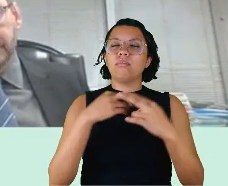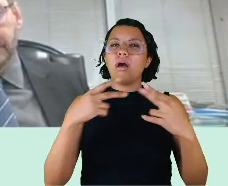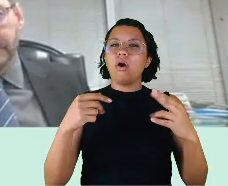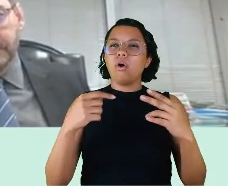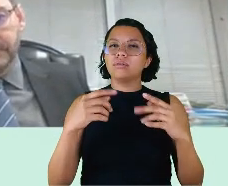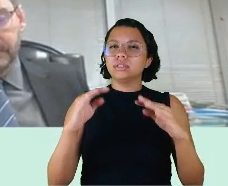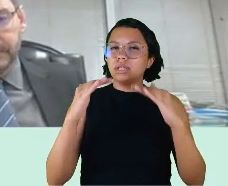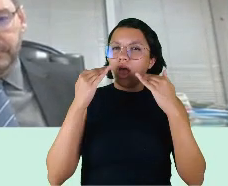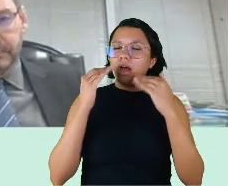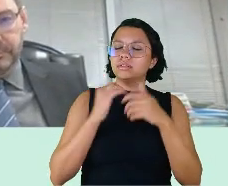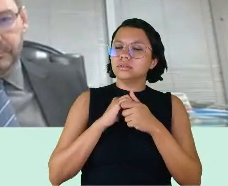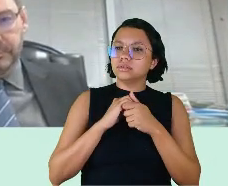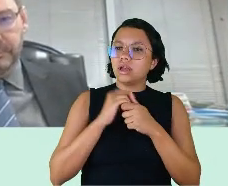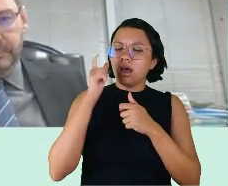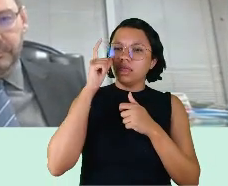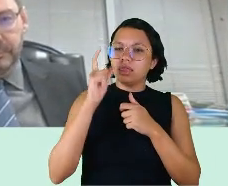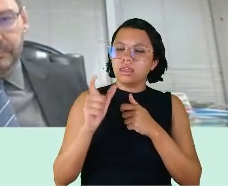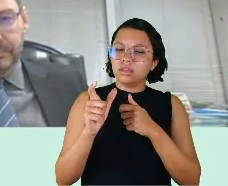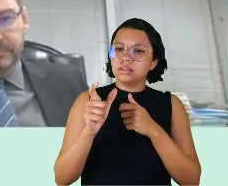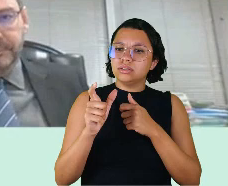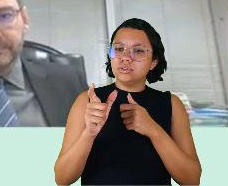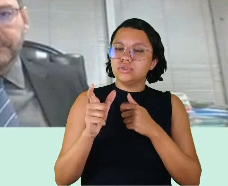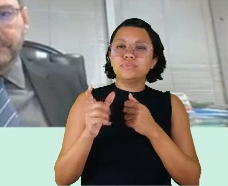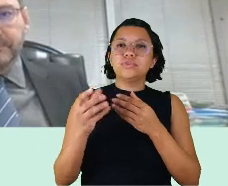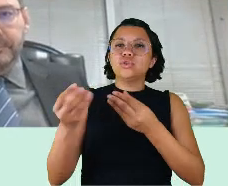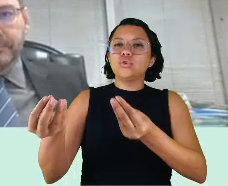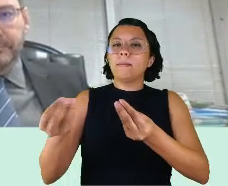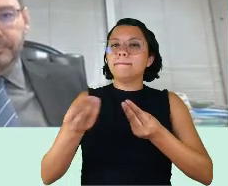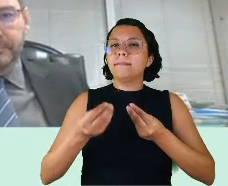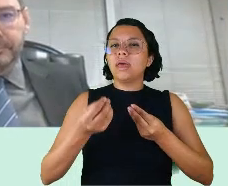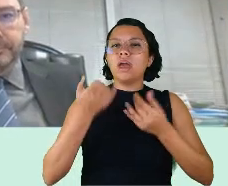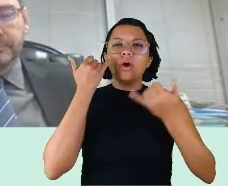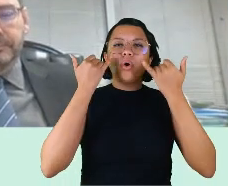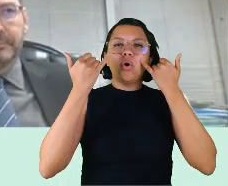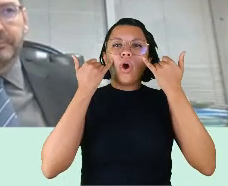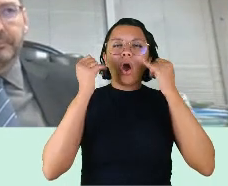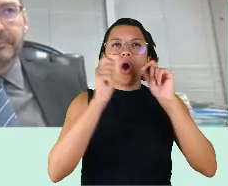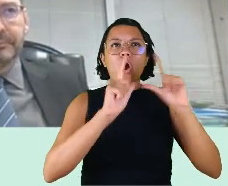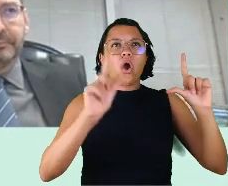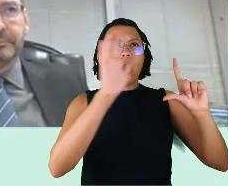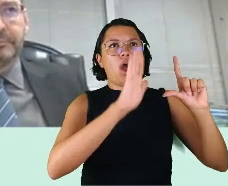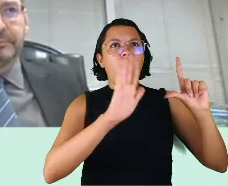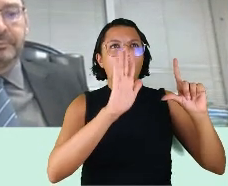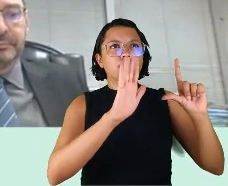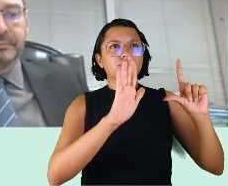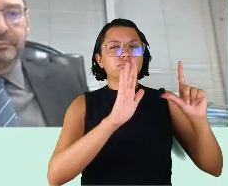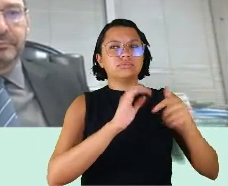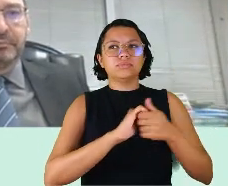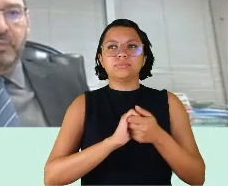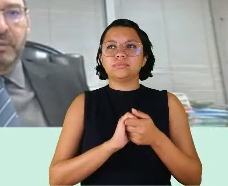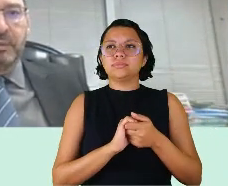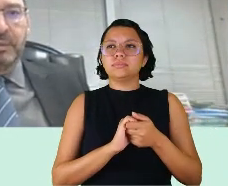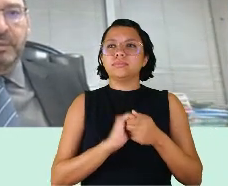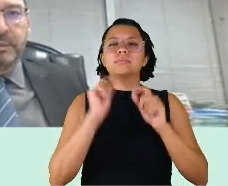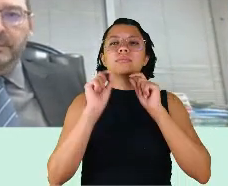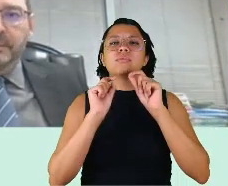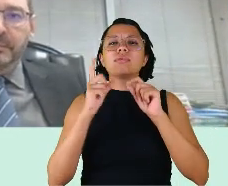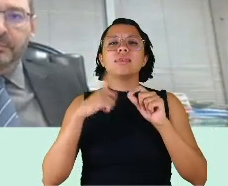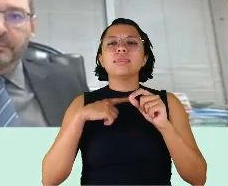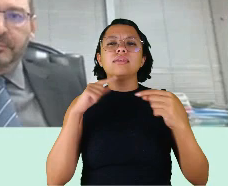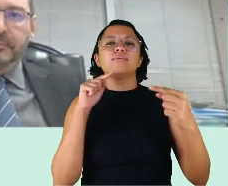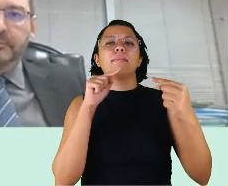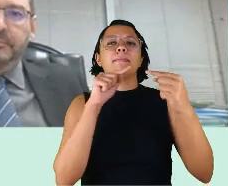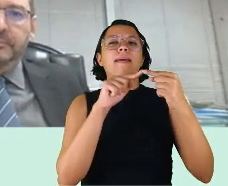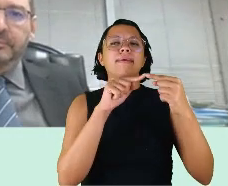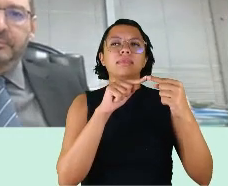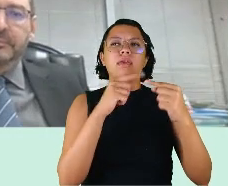interessante. A gente puxa os dados do painel do BI, por exemplo, o que tem